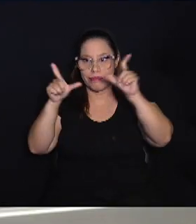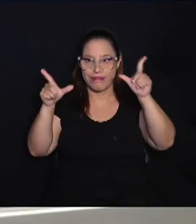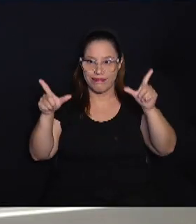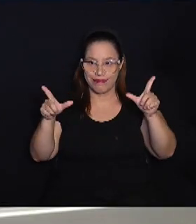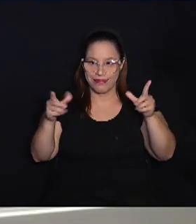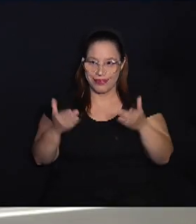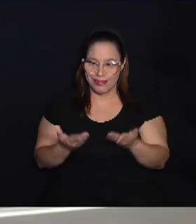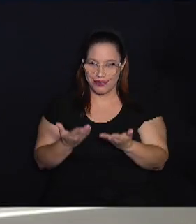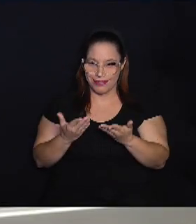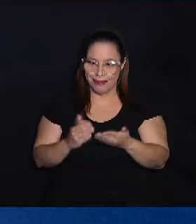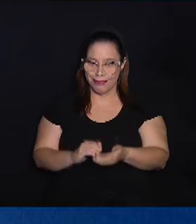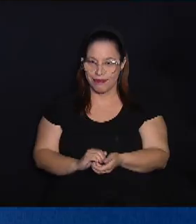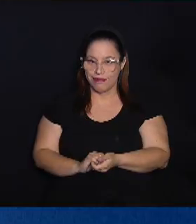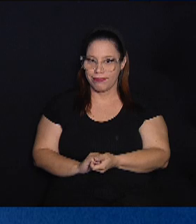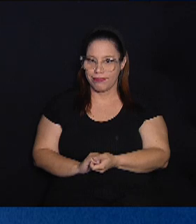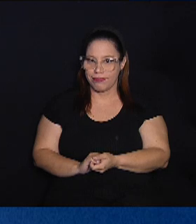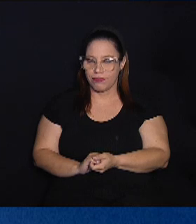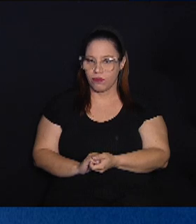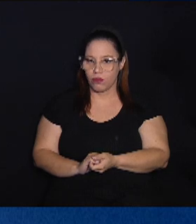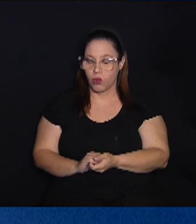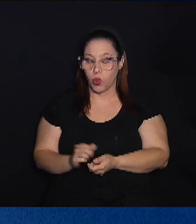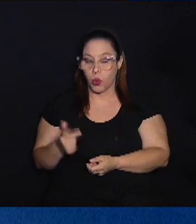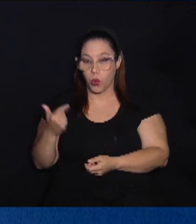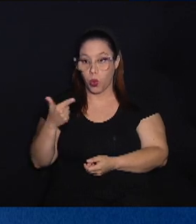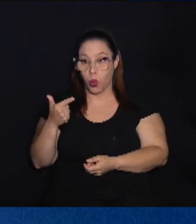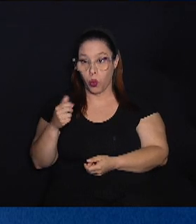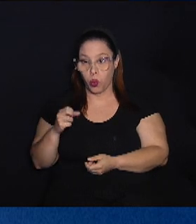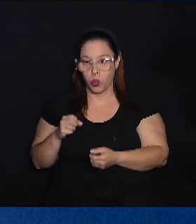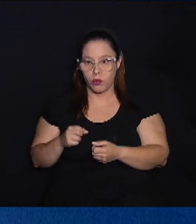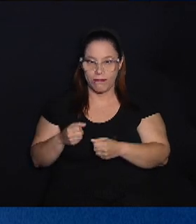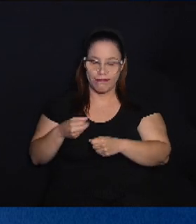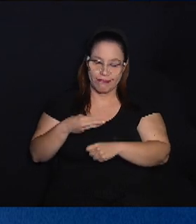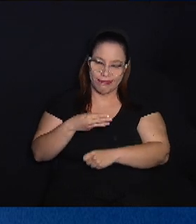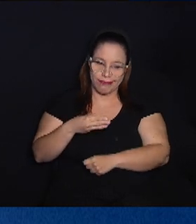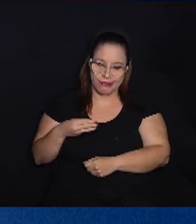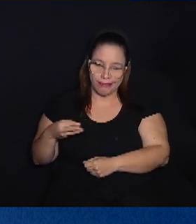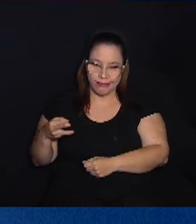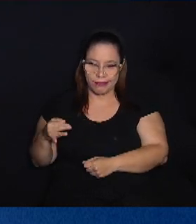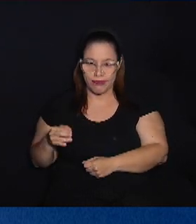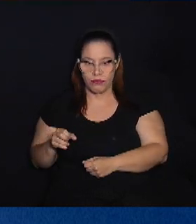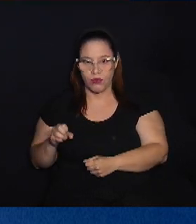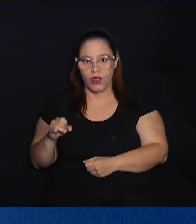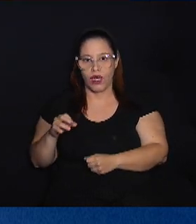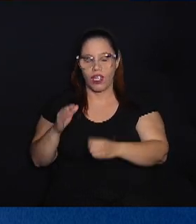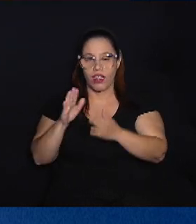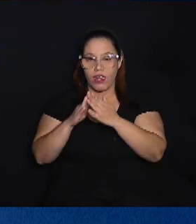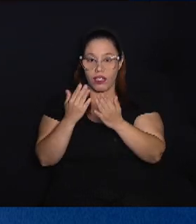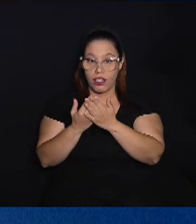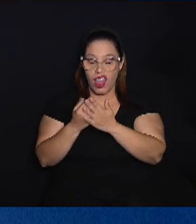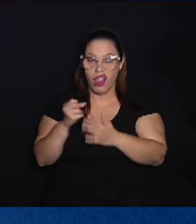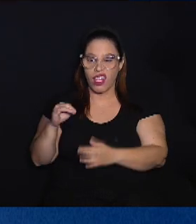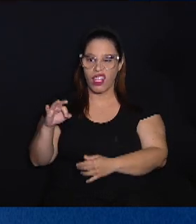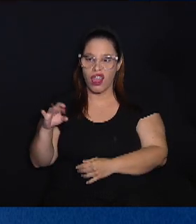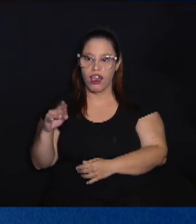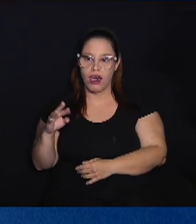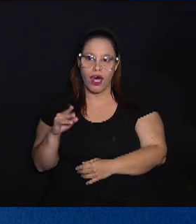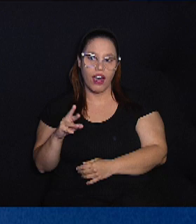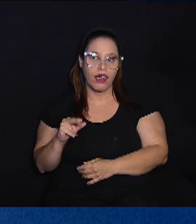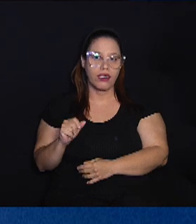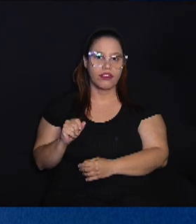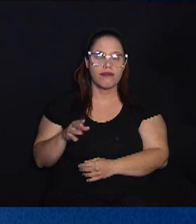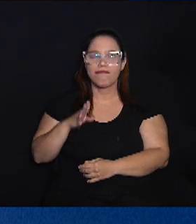hoje. No segundo capítulo da série de reportagens sobre as escolas centenárias,